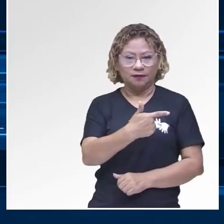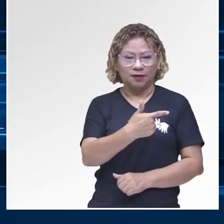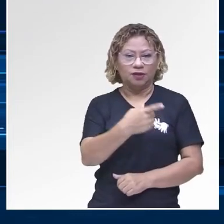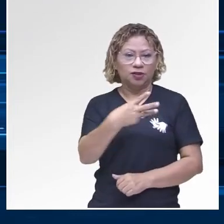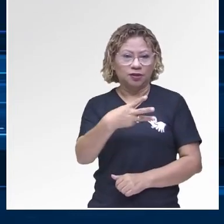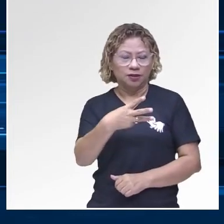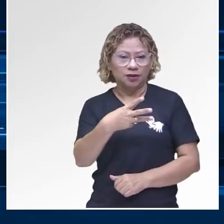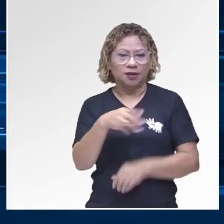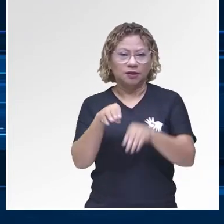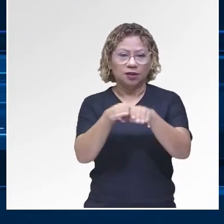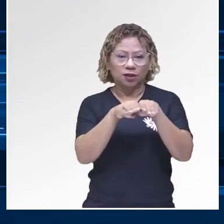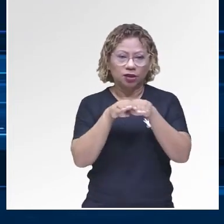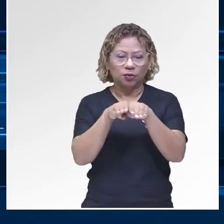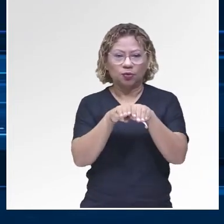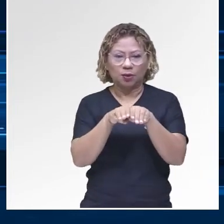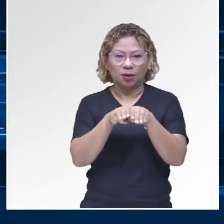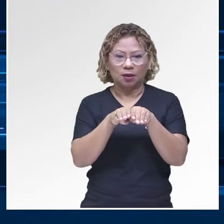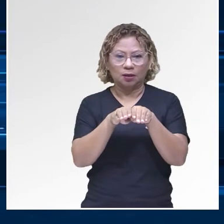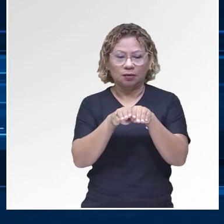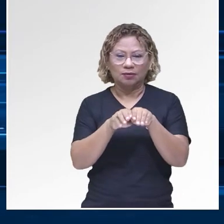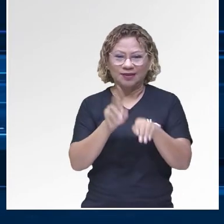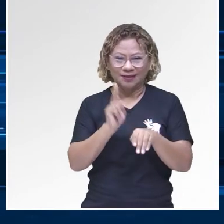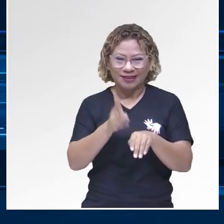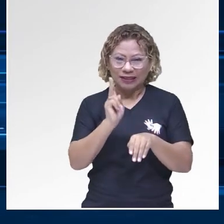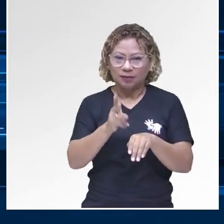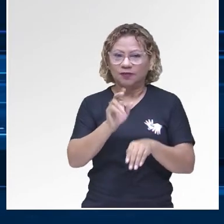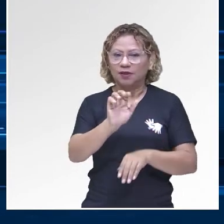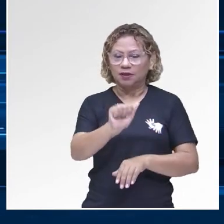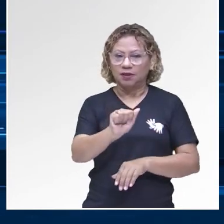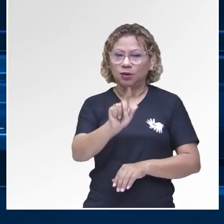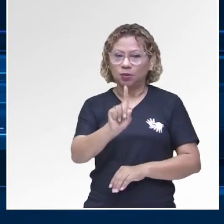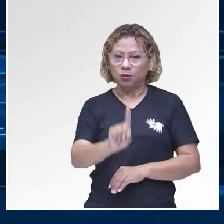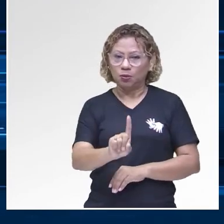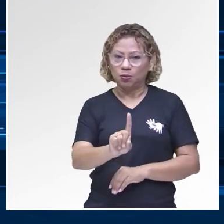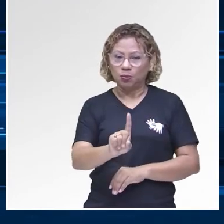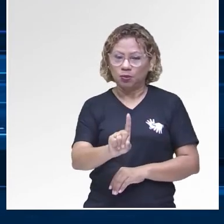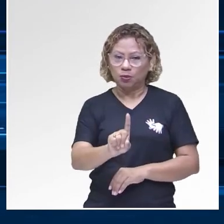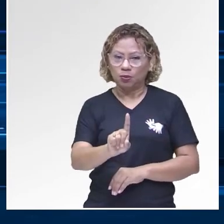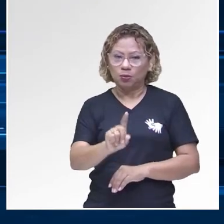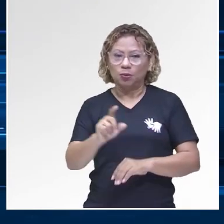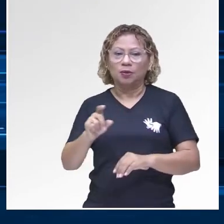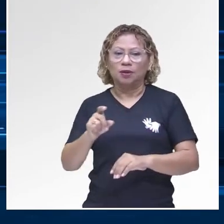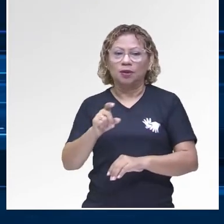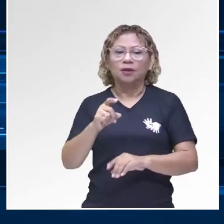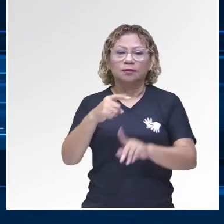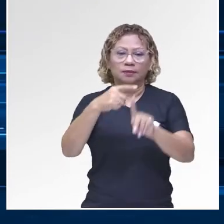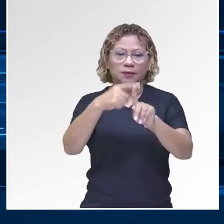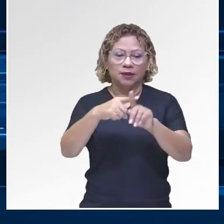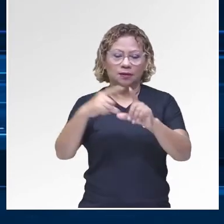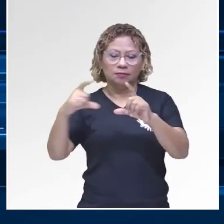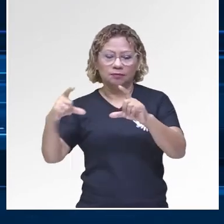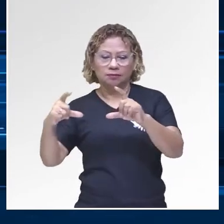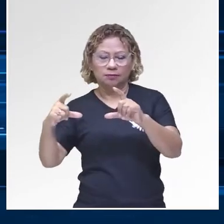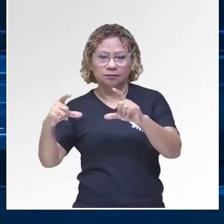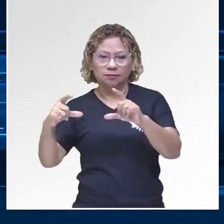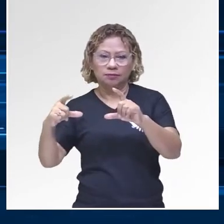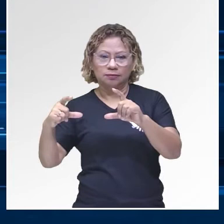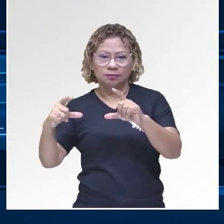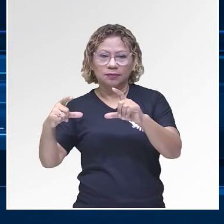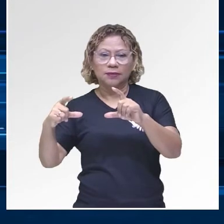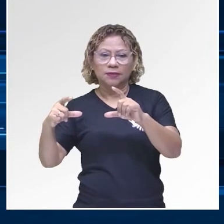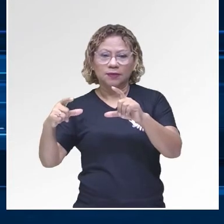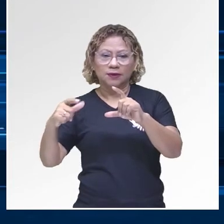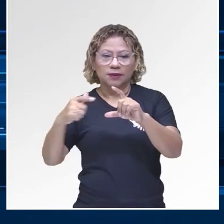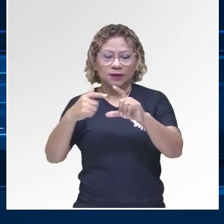A1 mais 23, que é o valor do N, menos 1, que é vezes o R. Nós sabemos que aqui vai